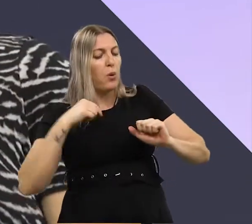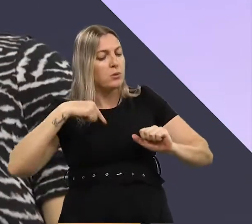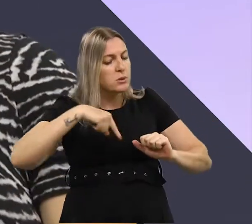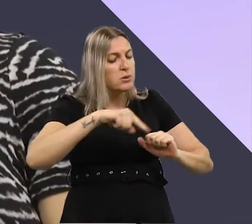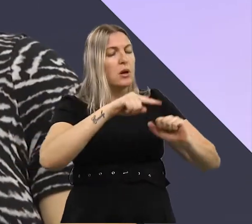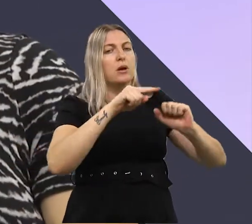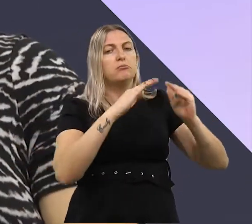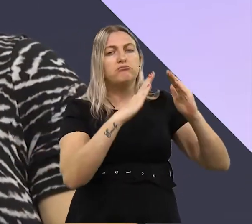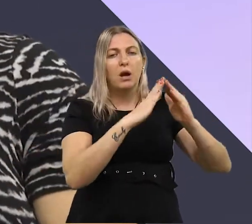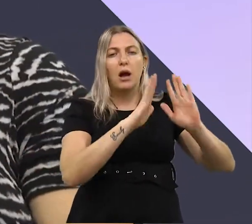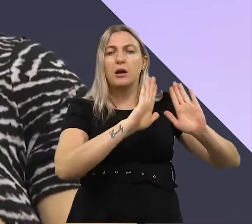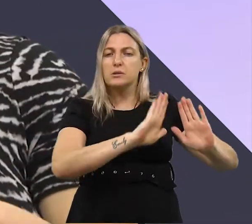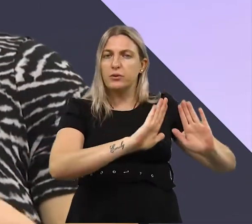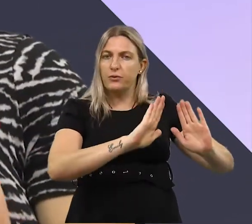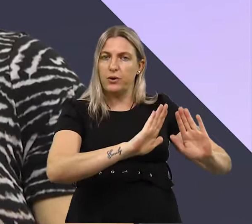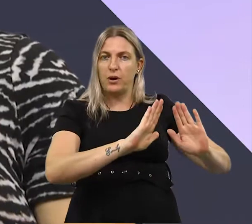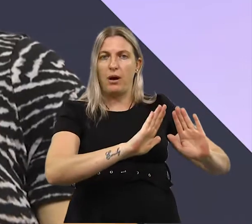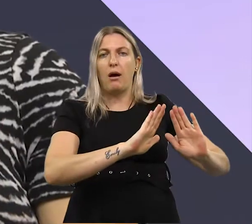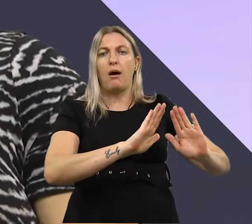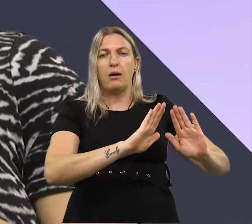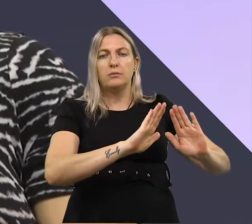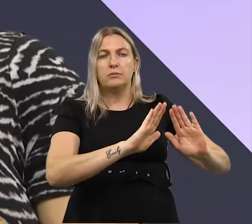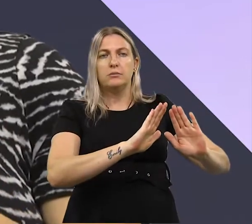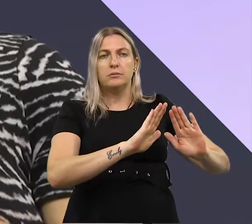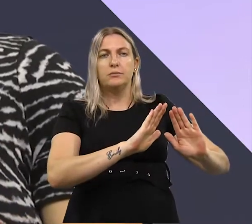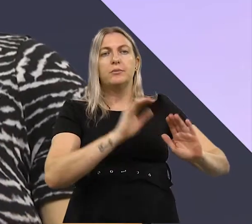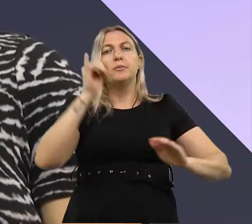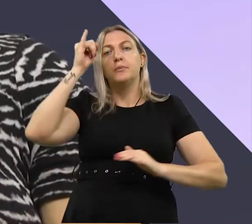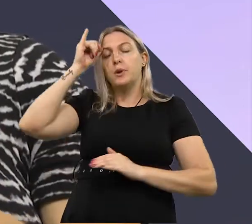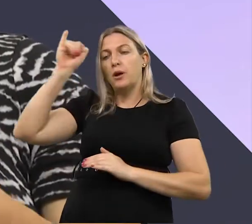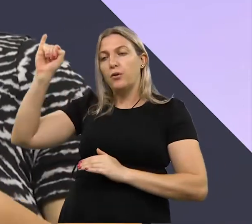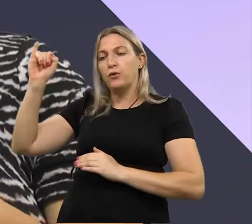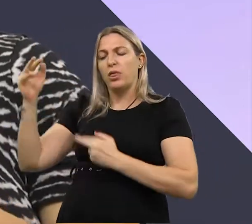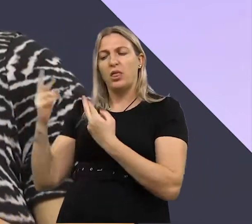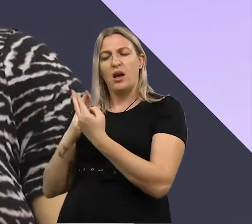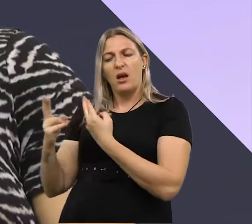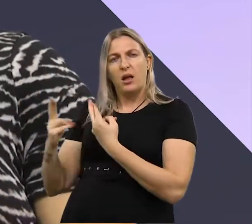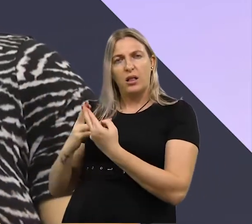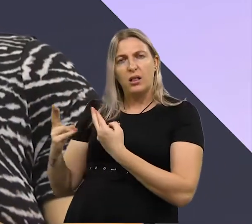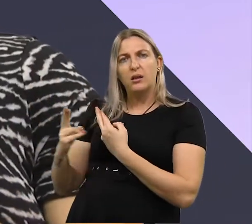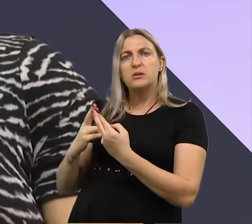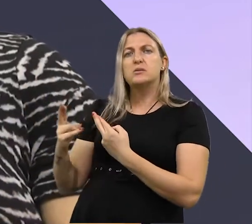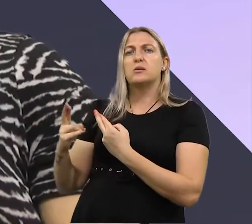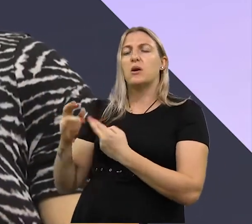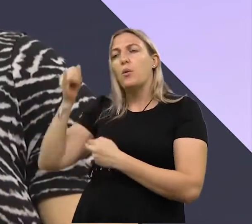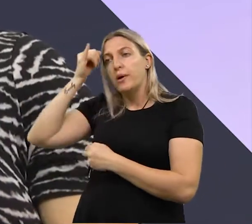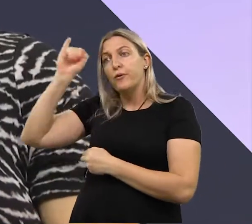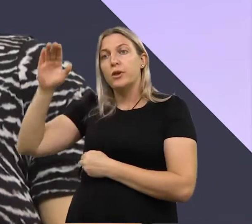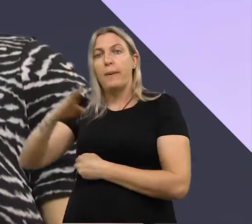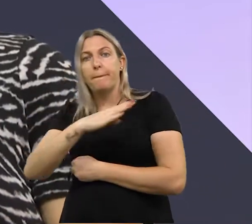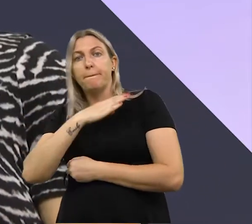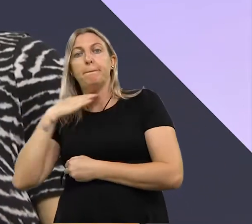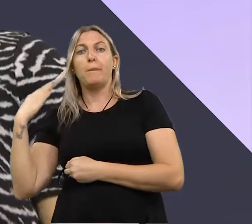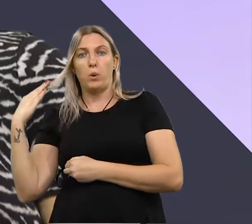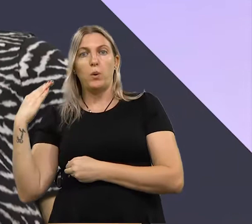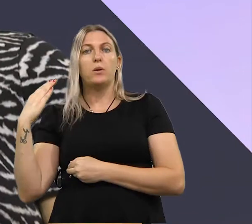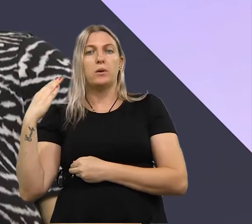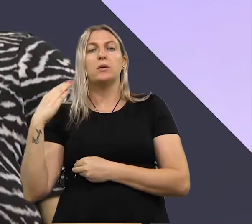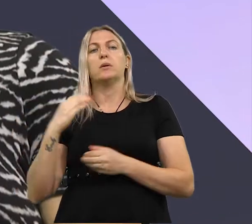momento extremo, né, quando não tem para onde mandar, para ela poder ficar abrigada, para evitar, né, até no caso de